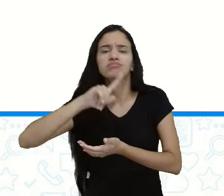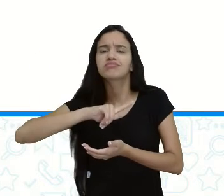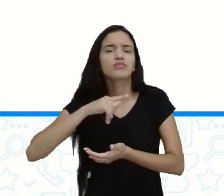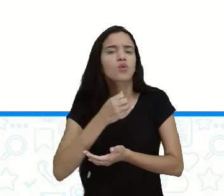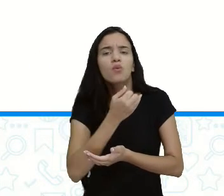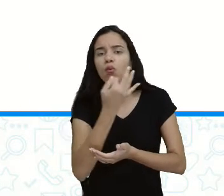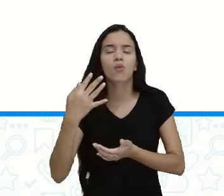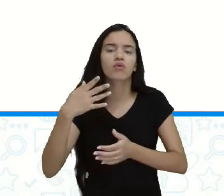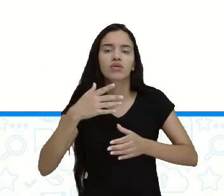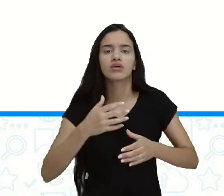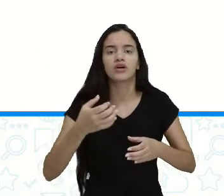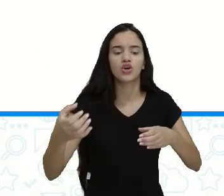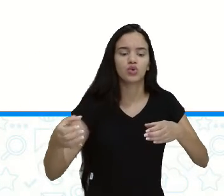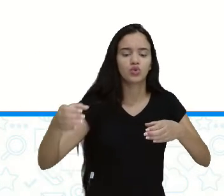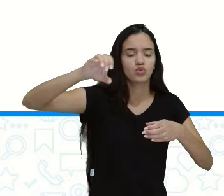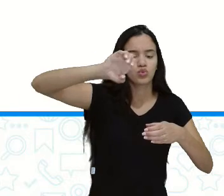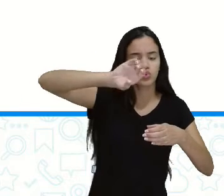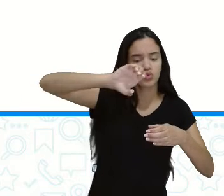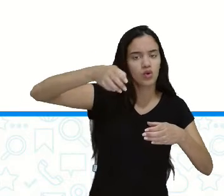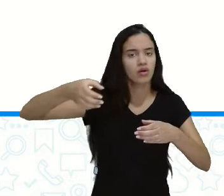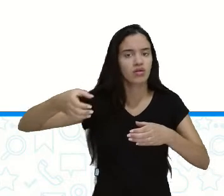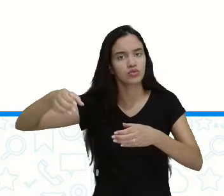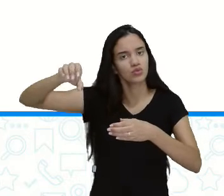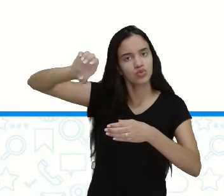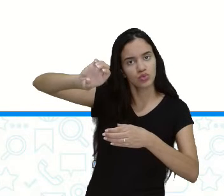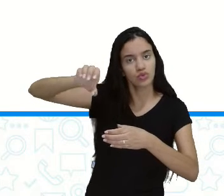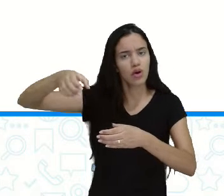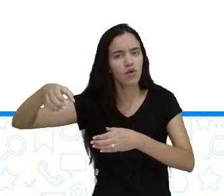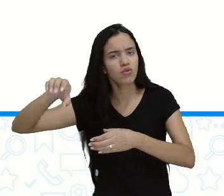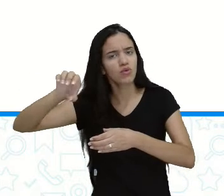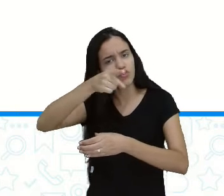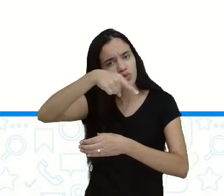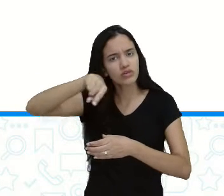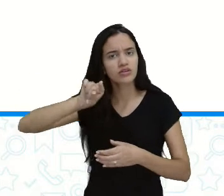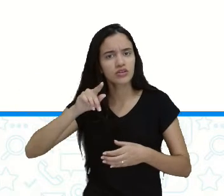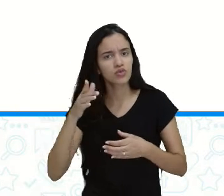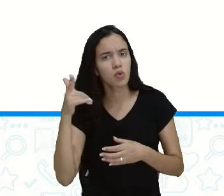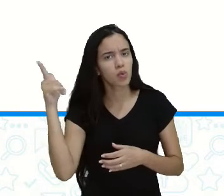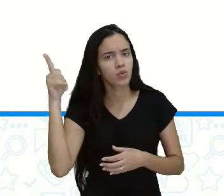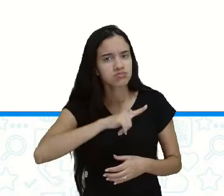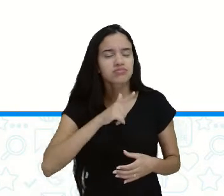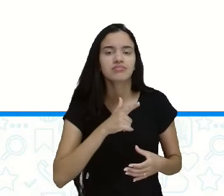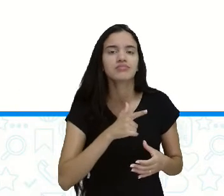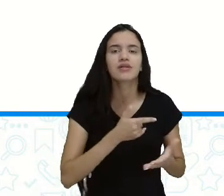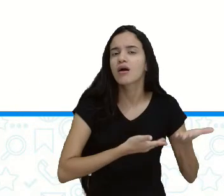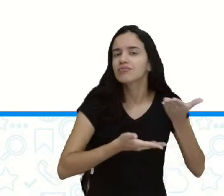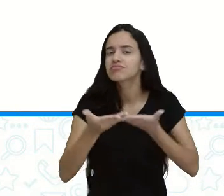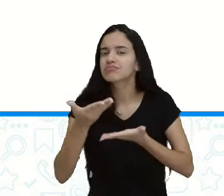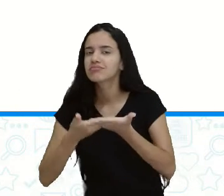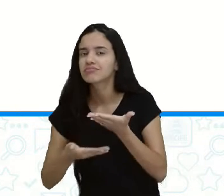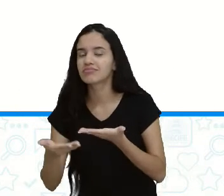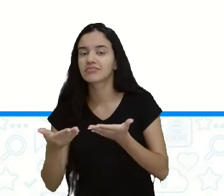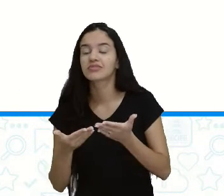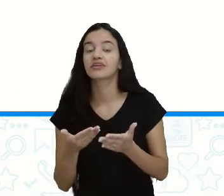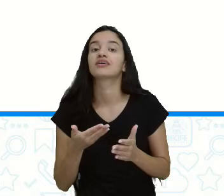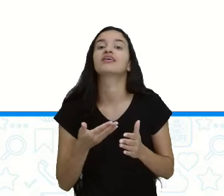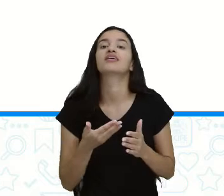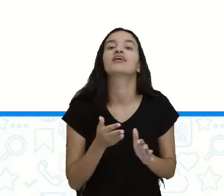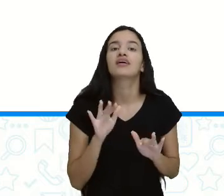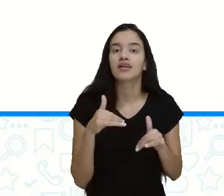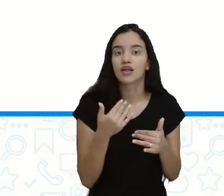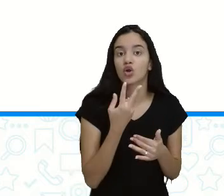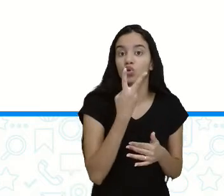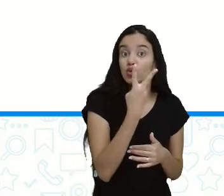quantos copos? Vocês conseguem fazer essa relação? 1 litro, 5 copos,